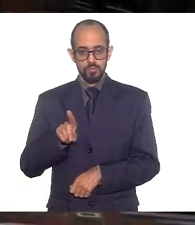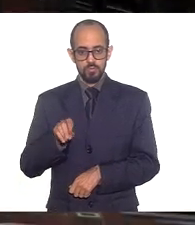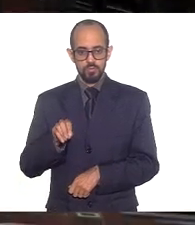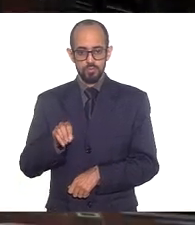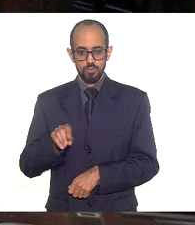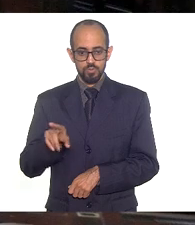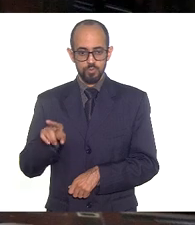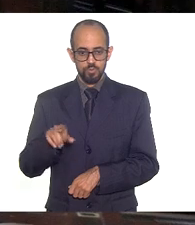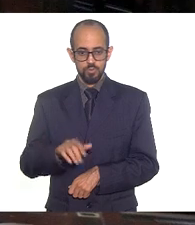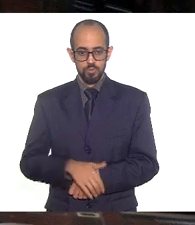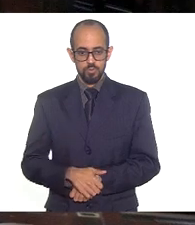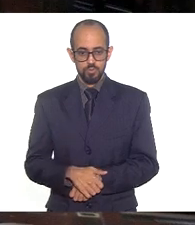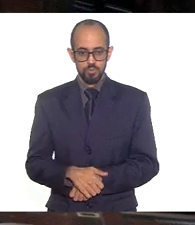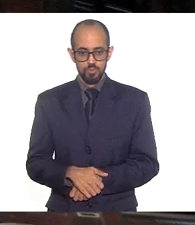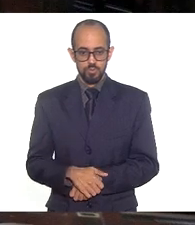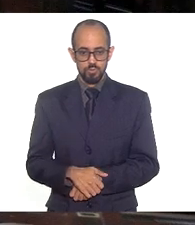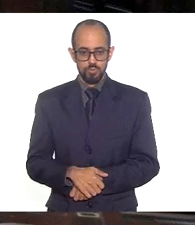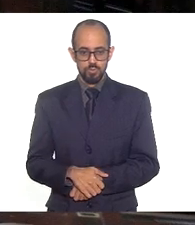Ceasa